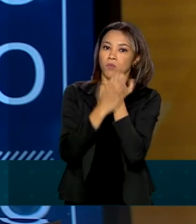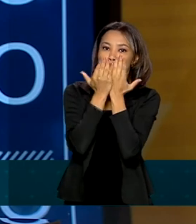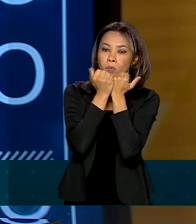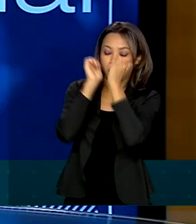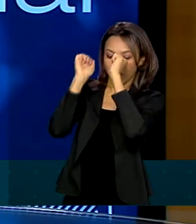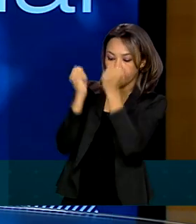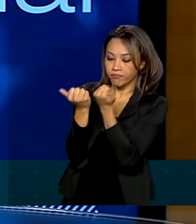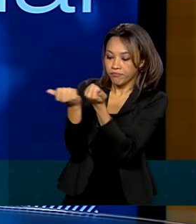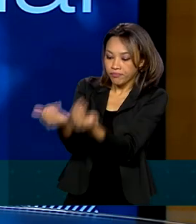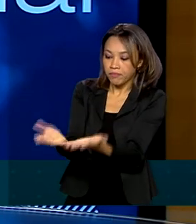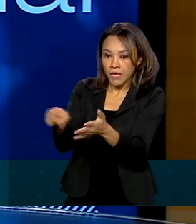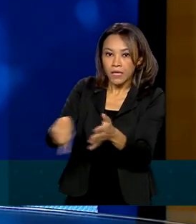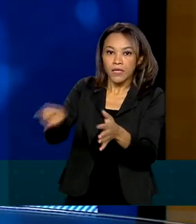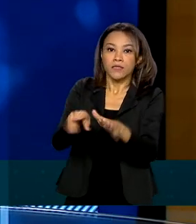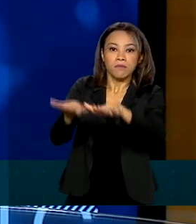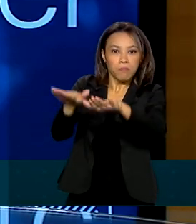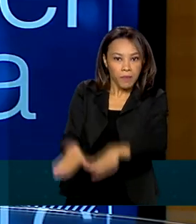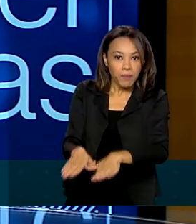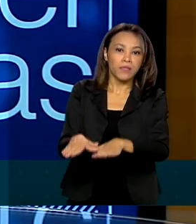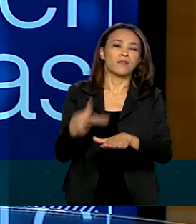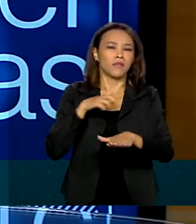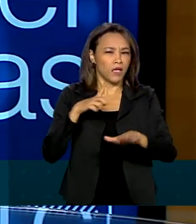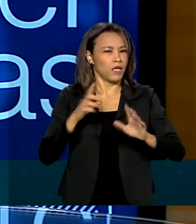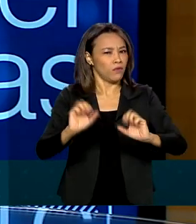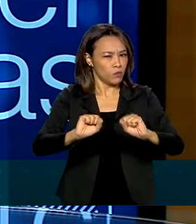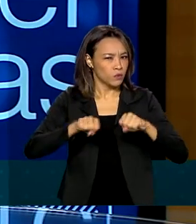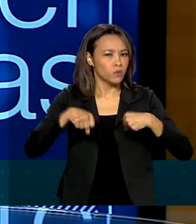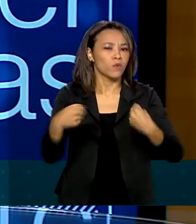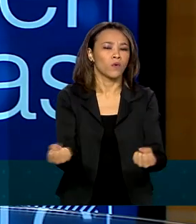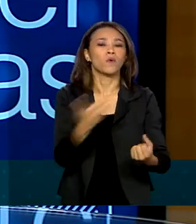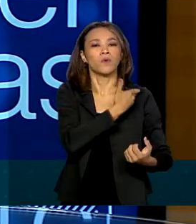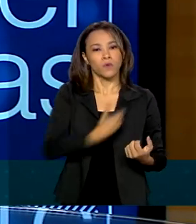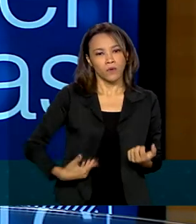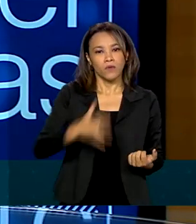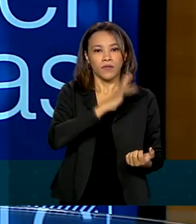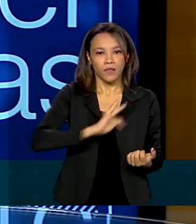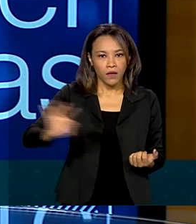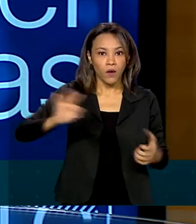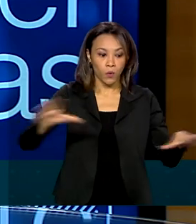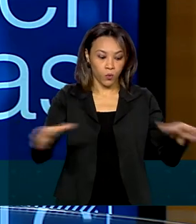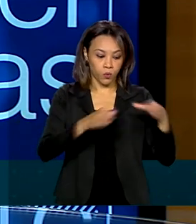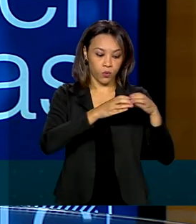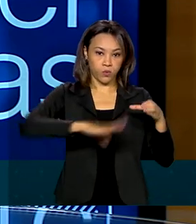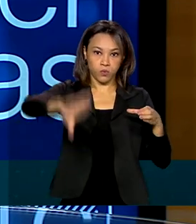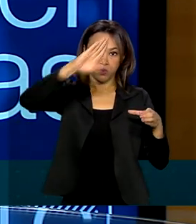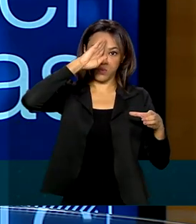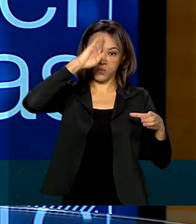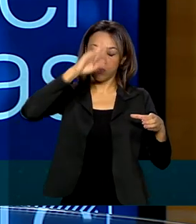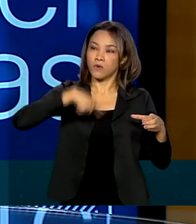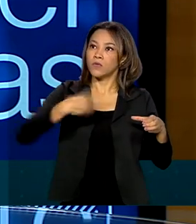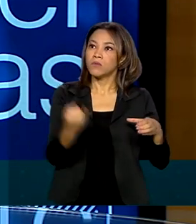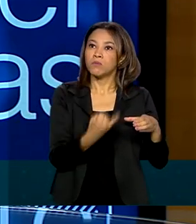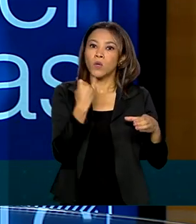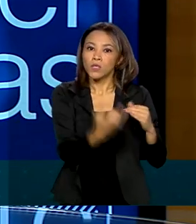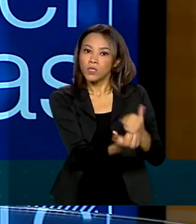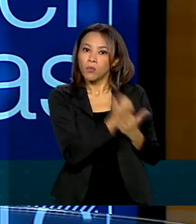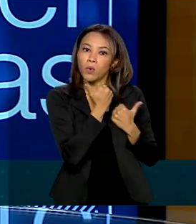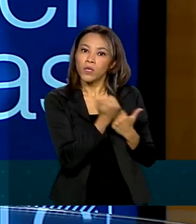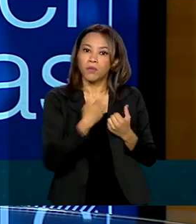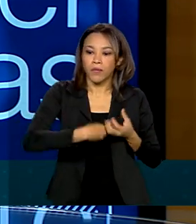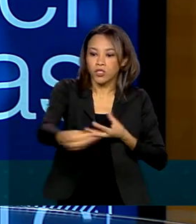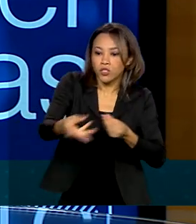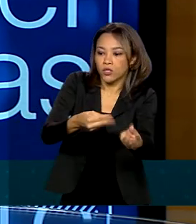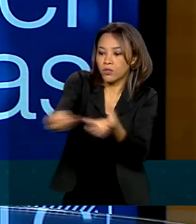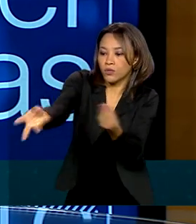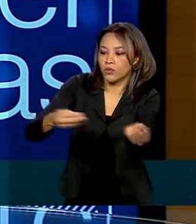permanecesse. Houve um conjunto de esforço do governo federal, as forças armadas foram essencial nesse processo da distribuição das cestas básicas.